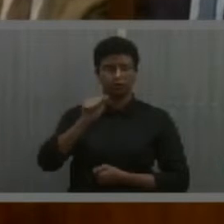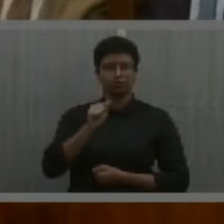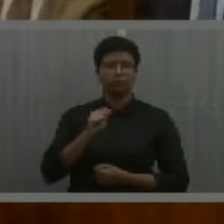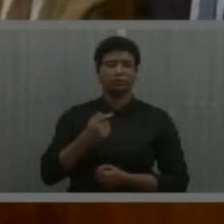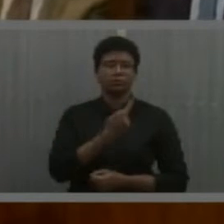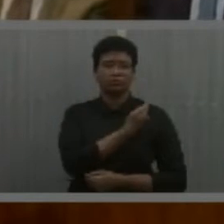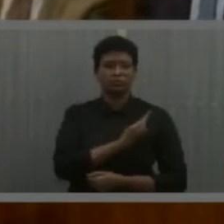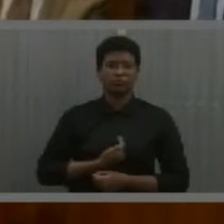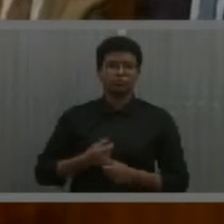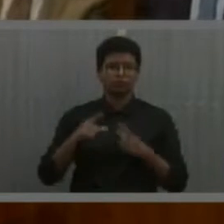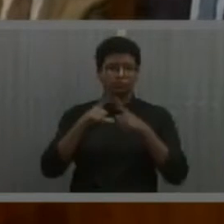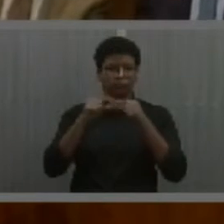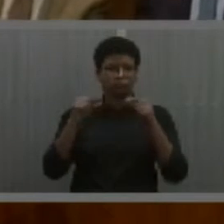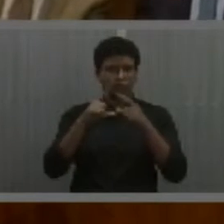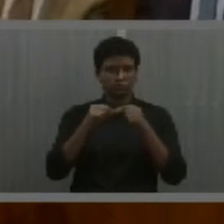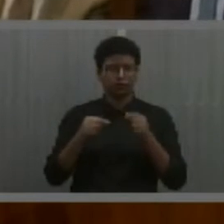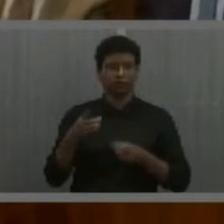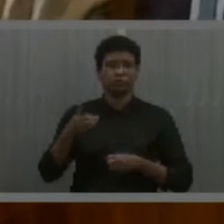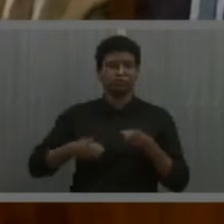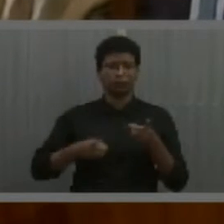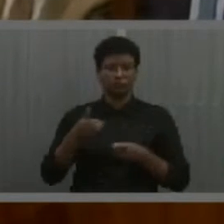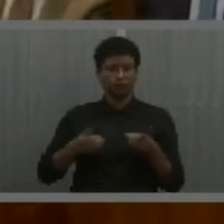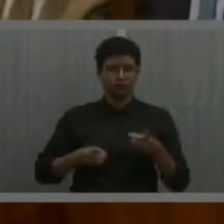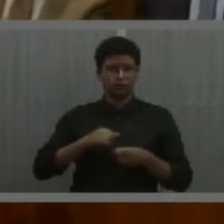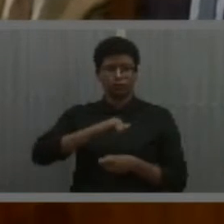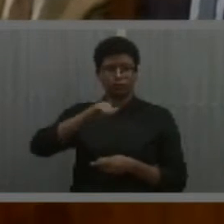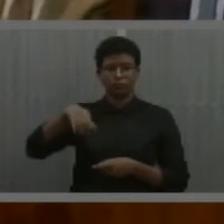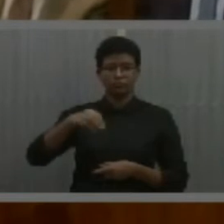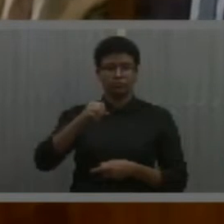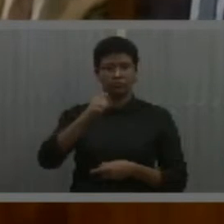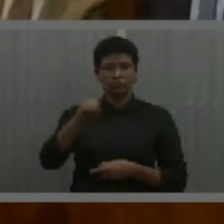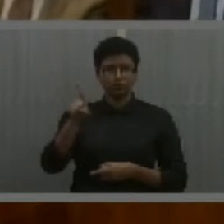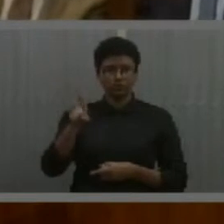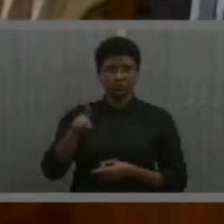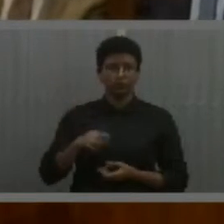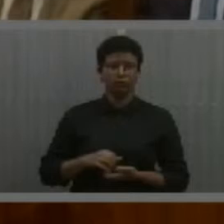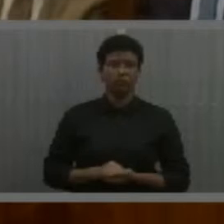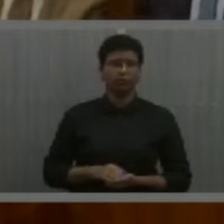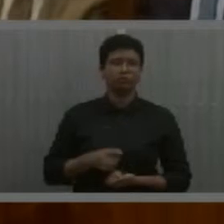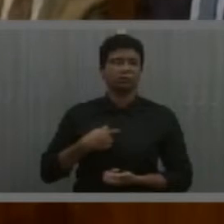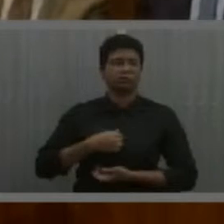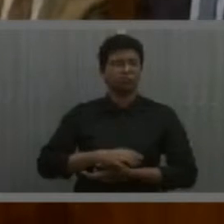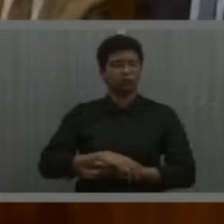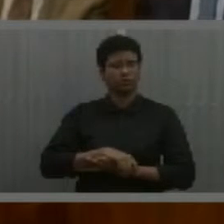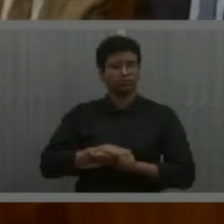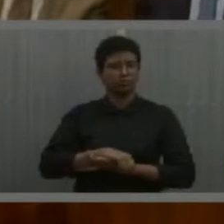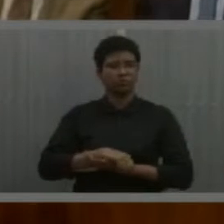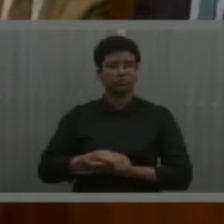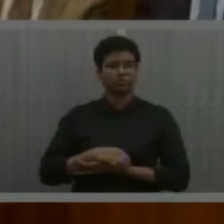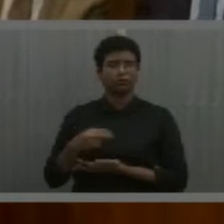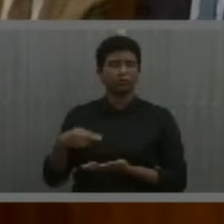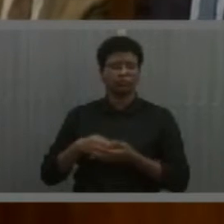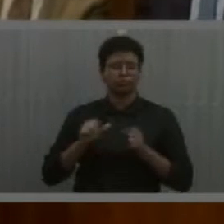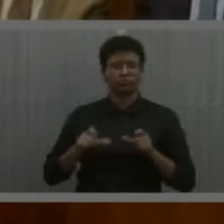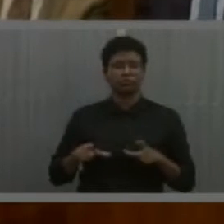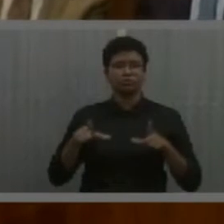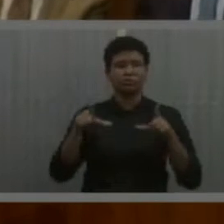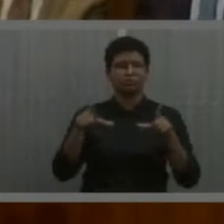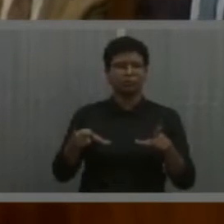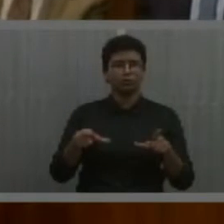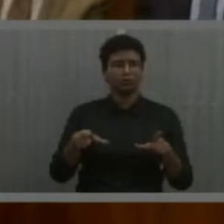na solenidade os dois outros homenageados, né? O governador do Distrito Federal, Ibanez Rocha, e também